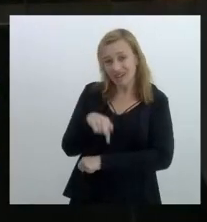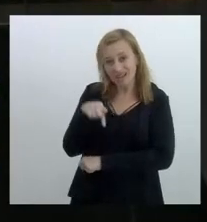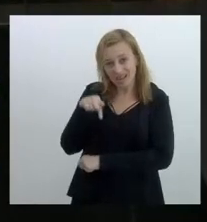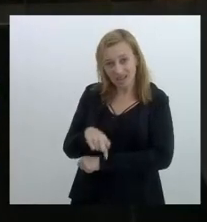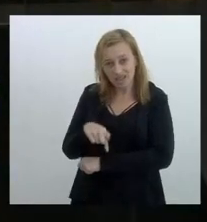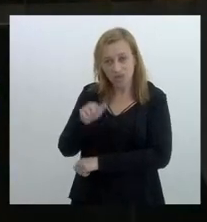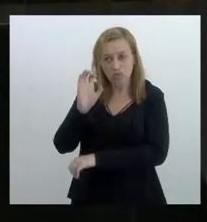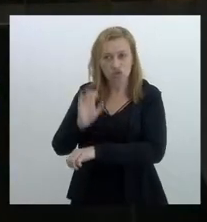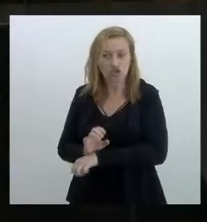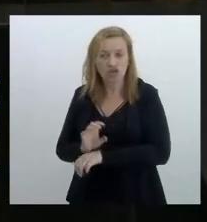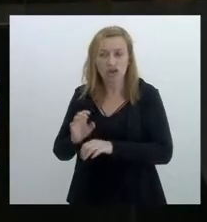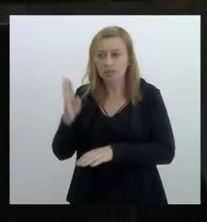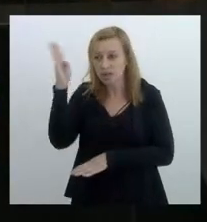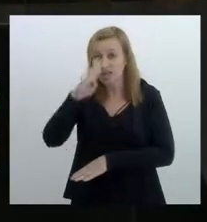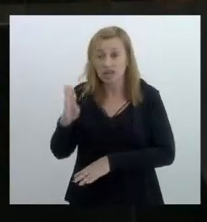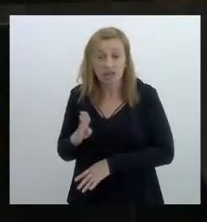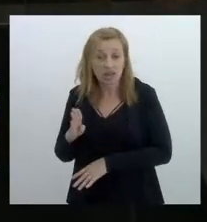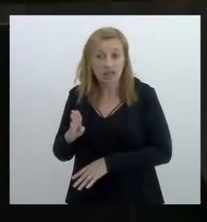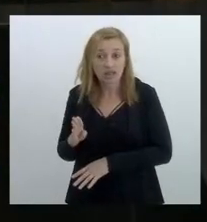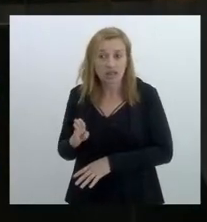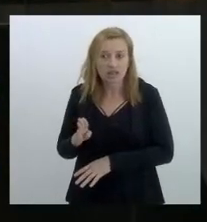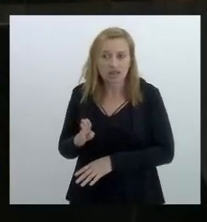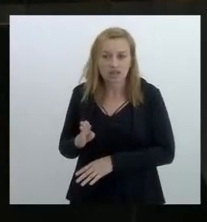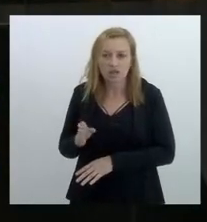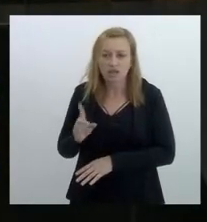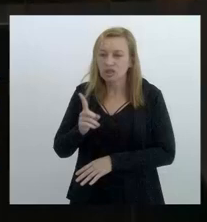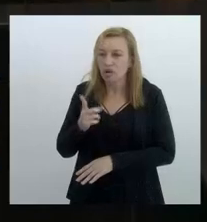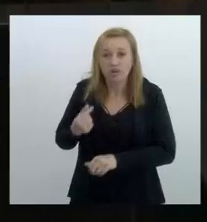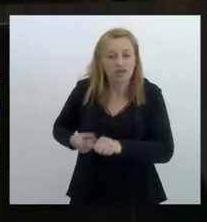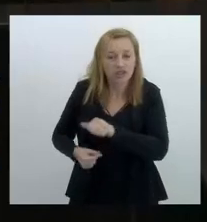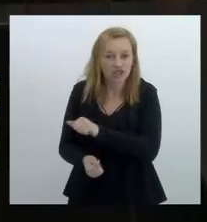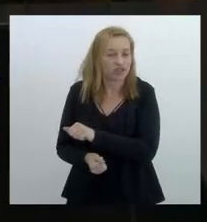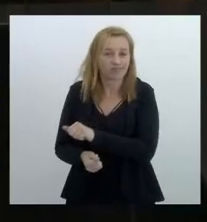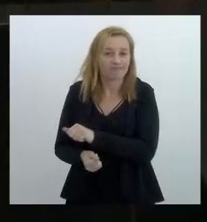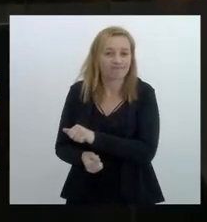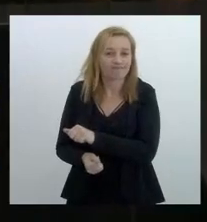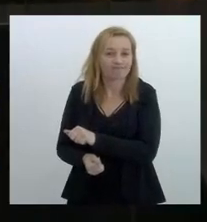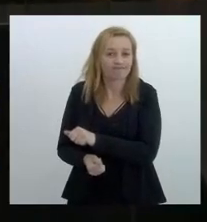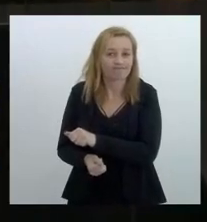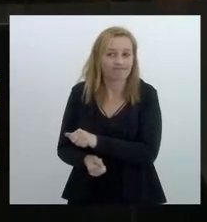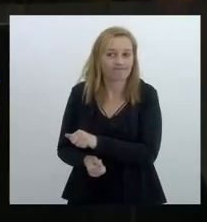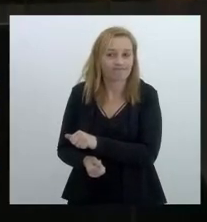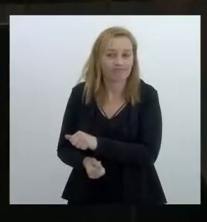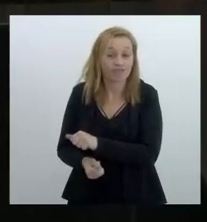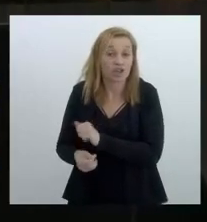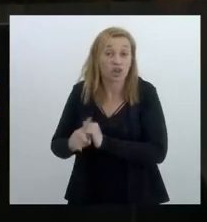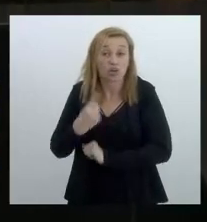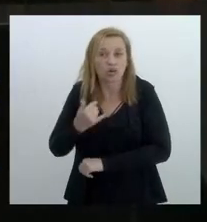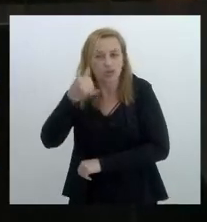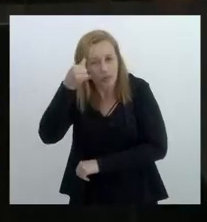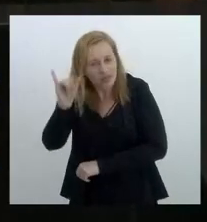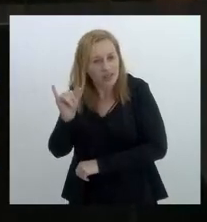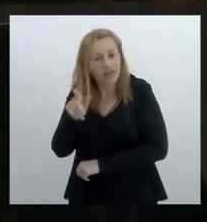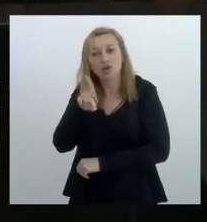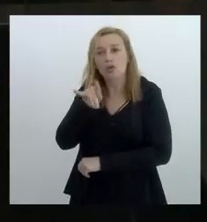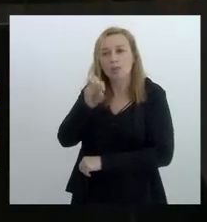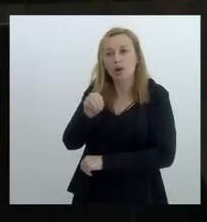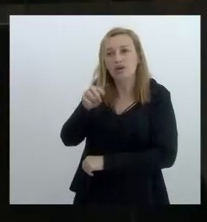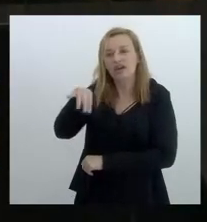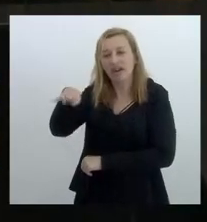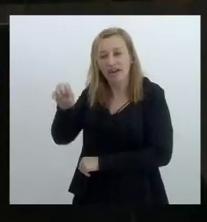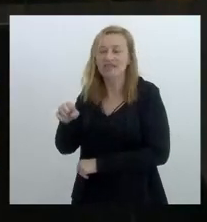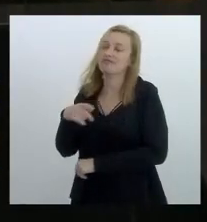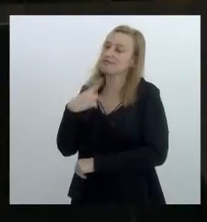no Estado brasileiro, estamos desinvestindo, estamos evitando, e o Paulo Guedes ele fala isso